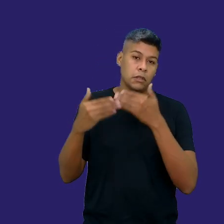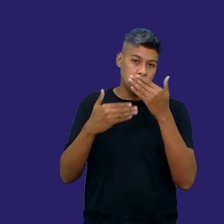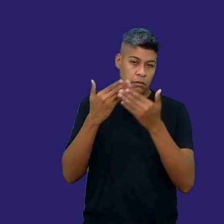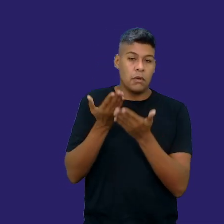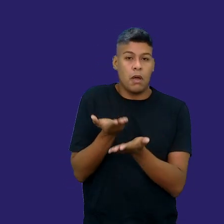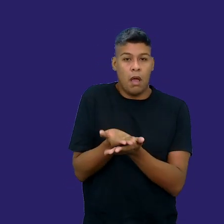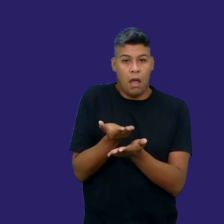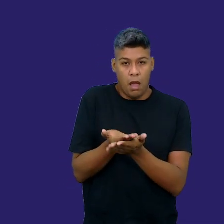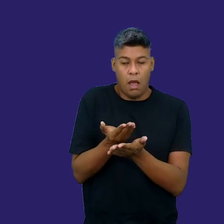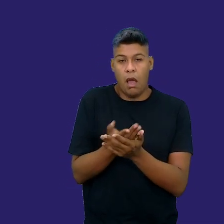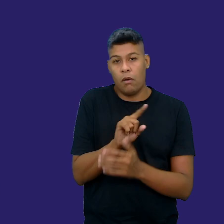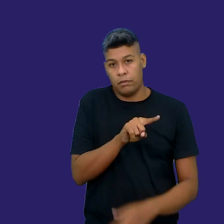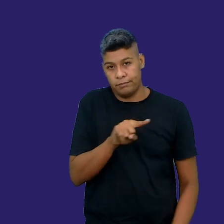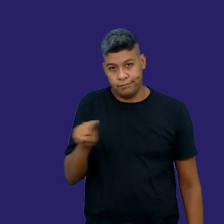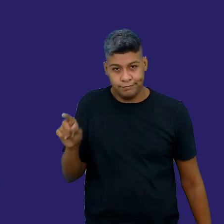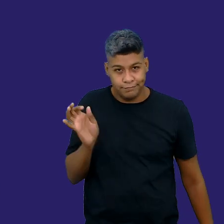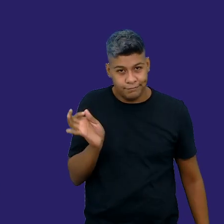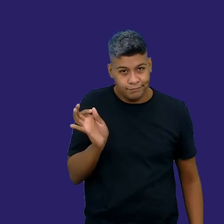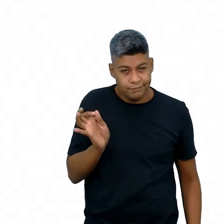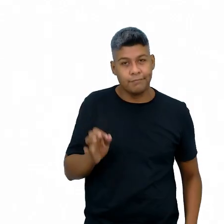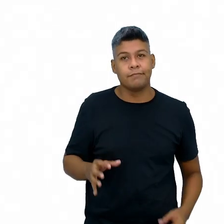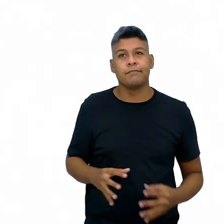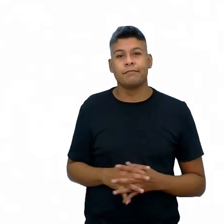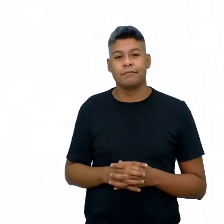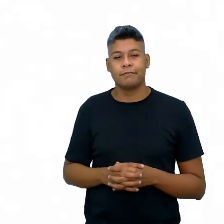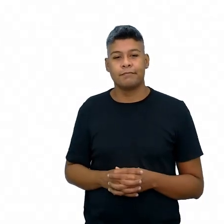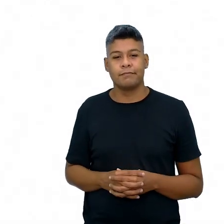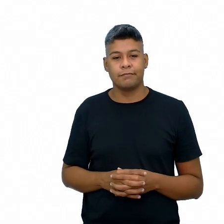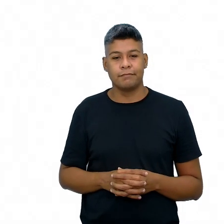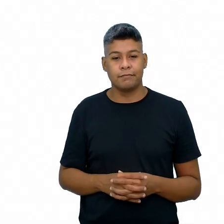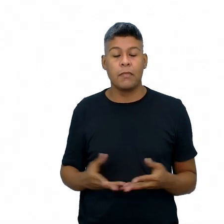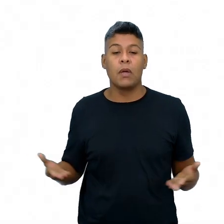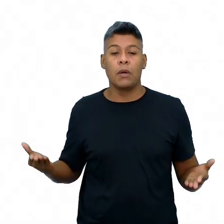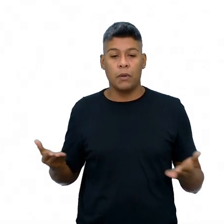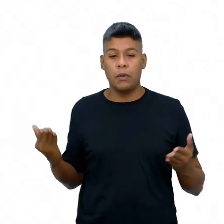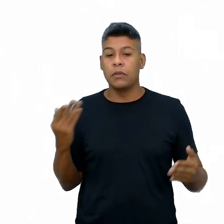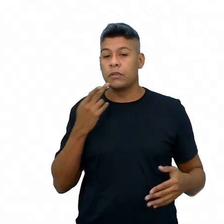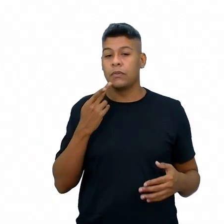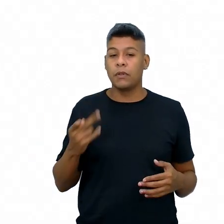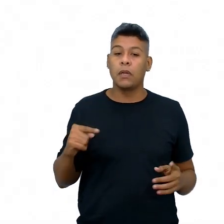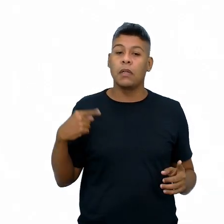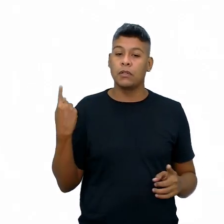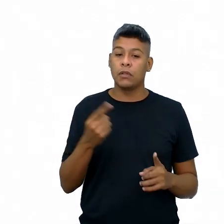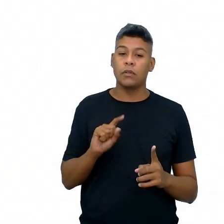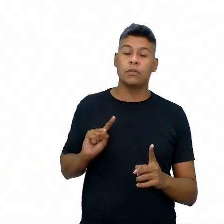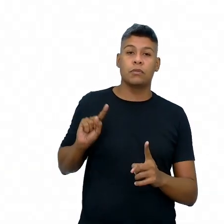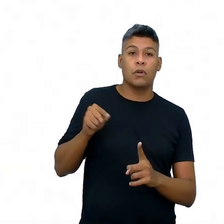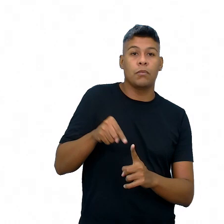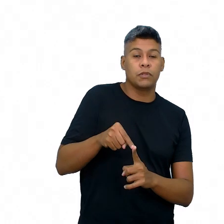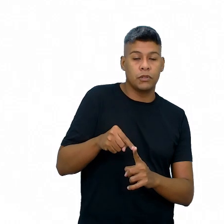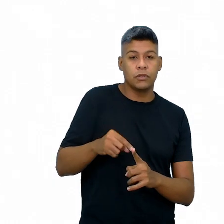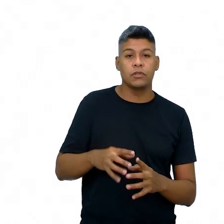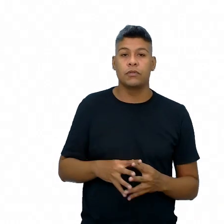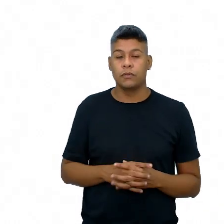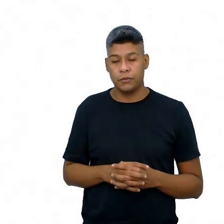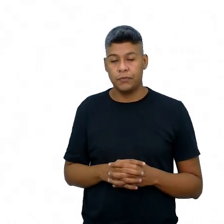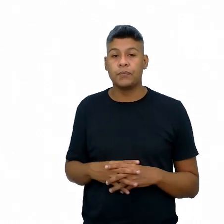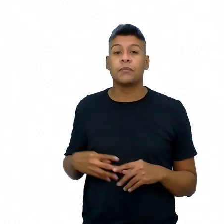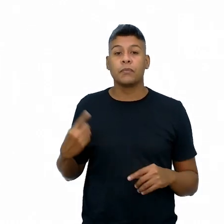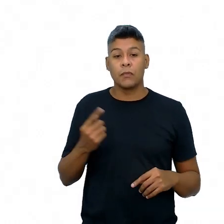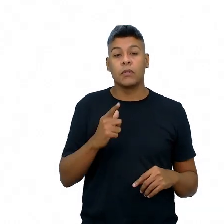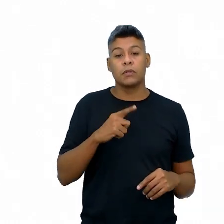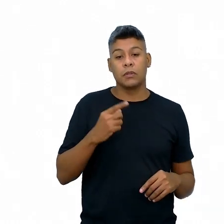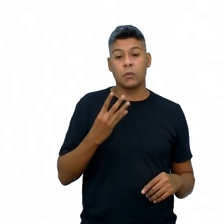das aulas de todos vocês. Bom, hoje nós vamos falar sobre os nossos objetivos, Nós temos